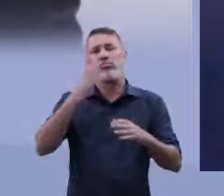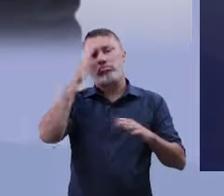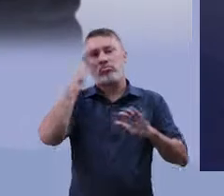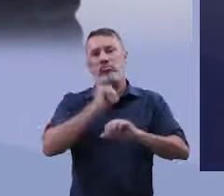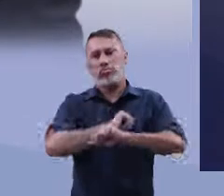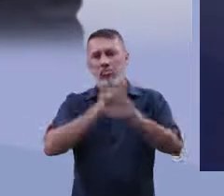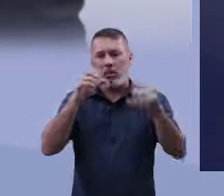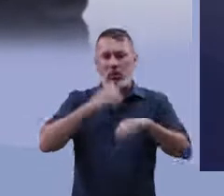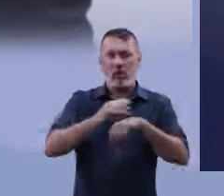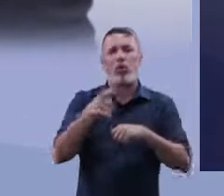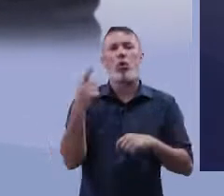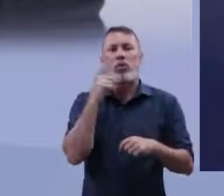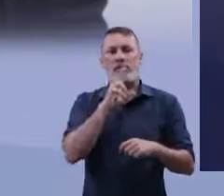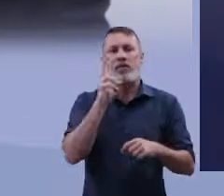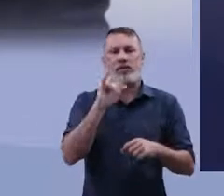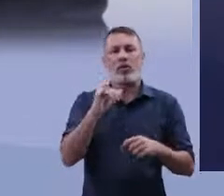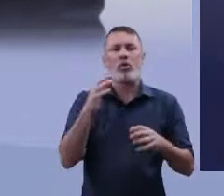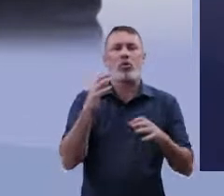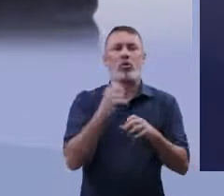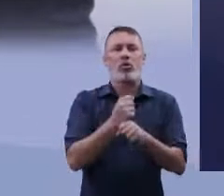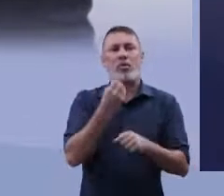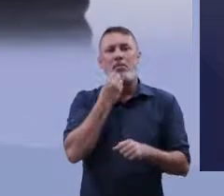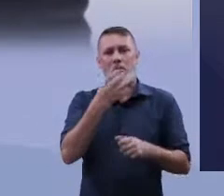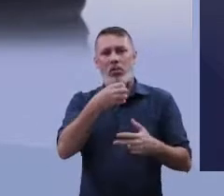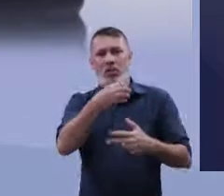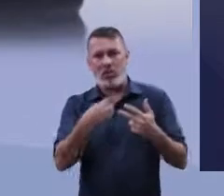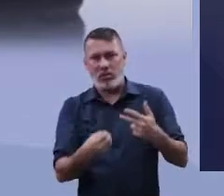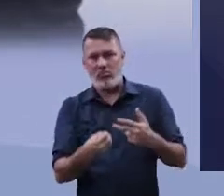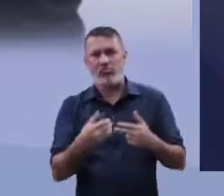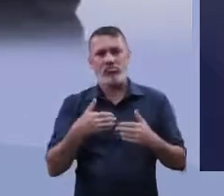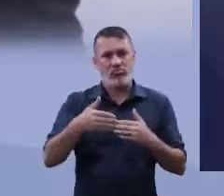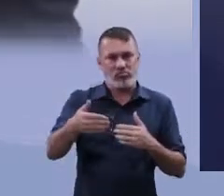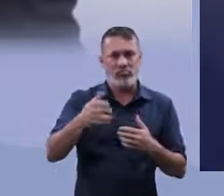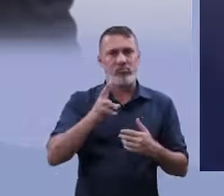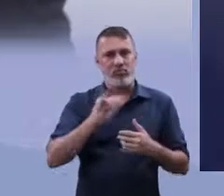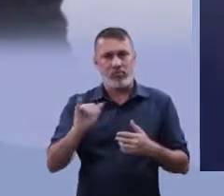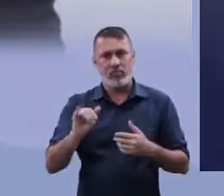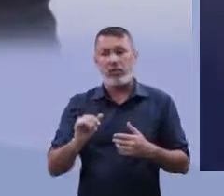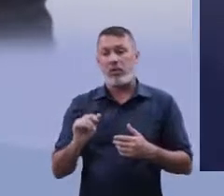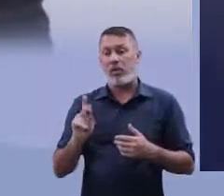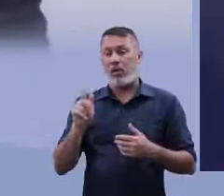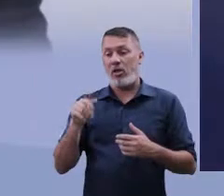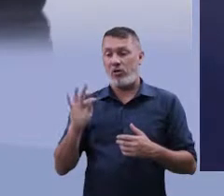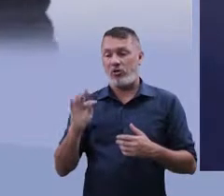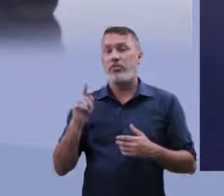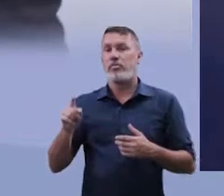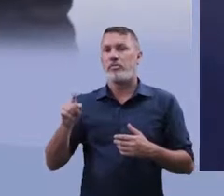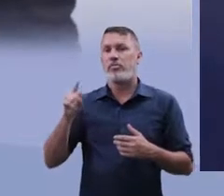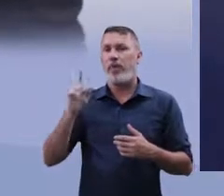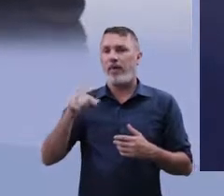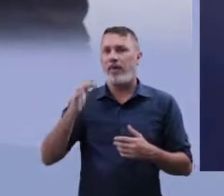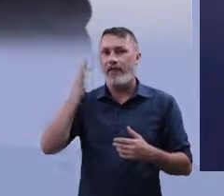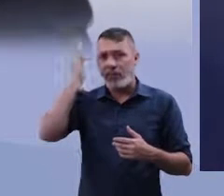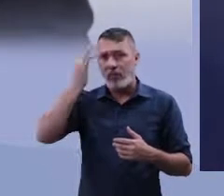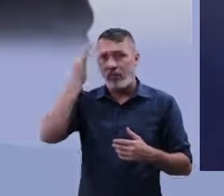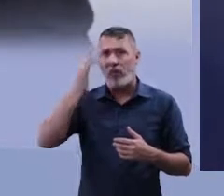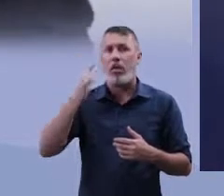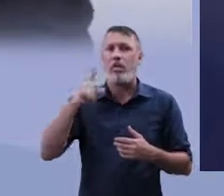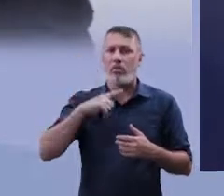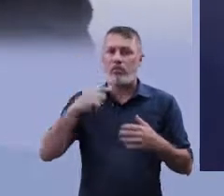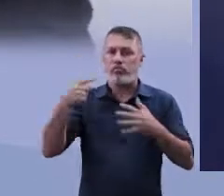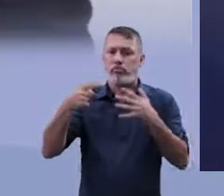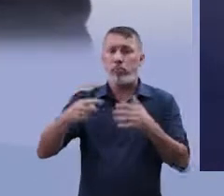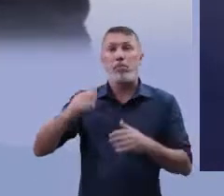ajudar você a mandar bem na sua prova. Você vai fazer uma boa prova. Kant é um pensador um